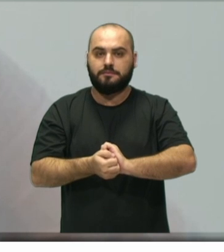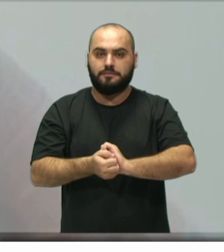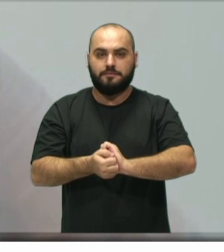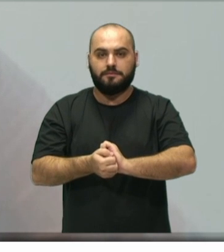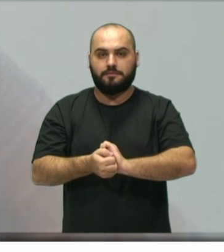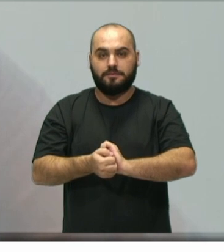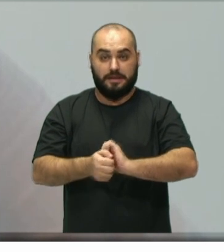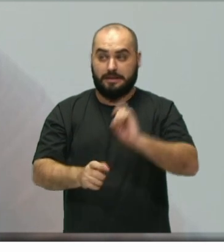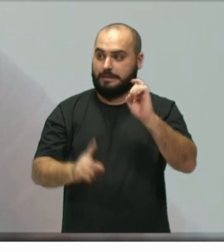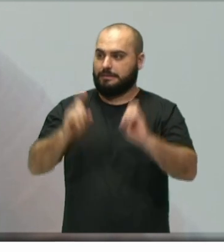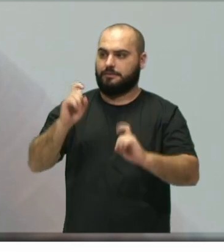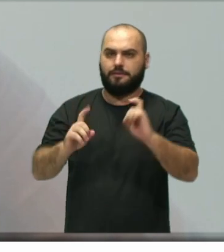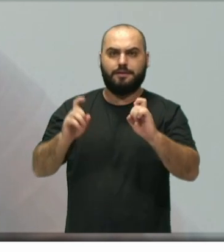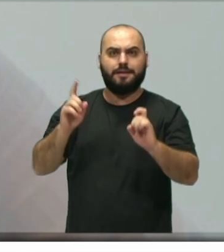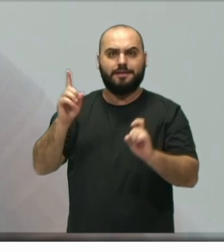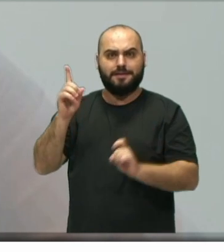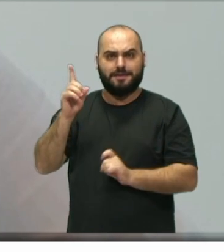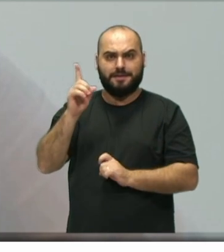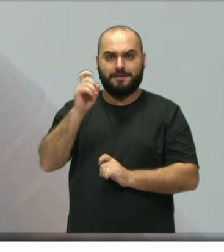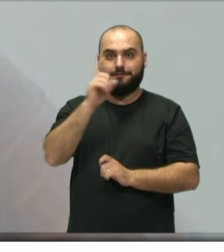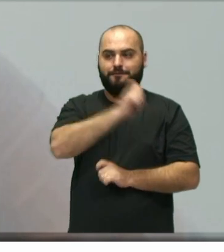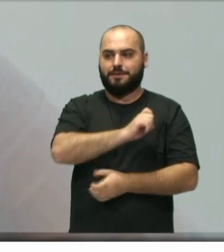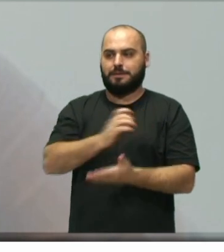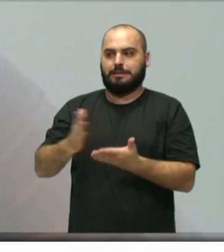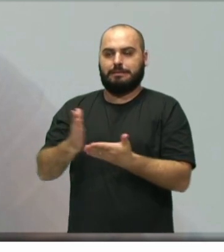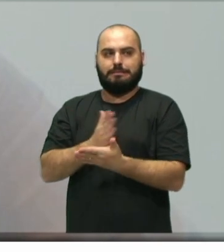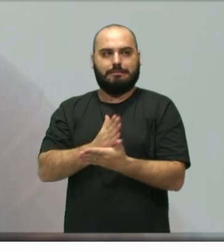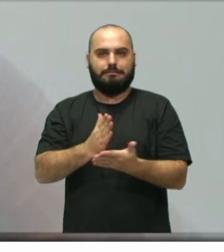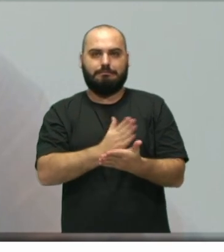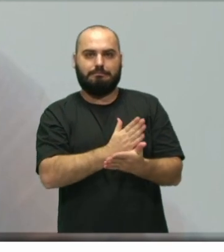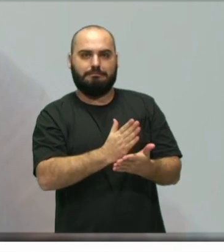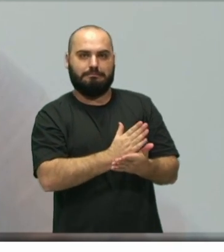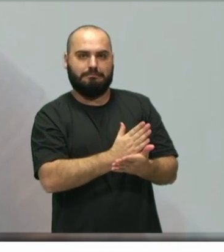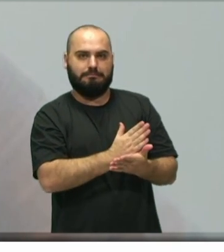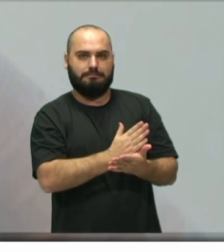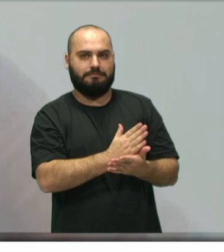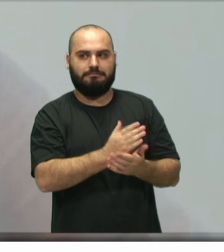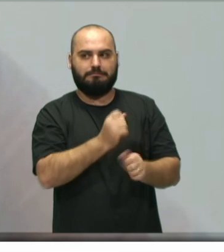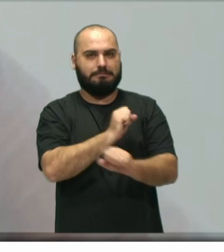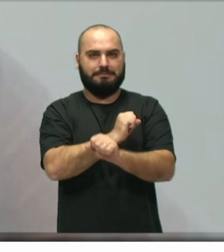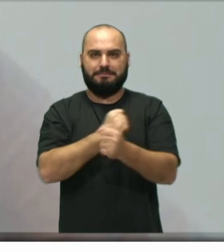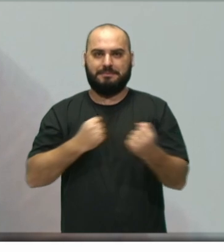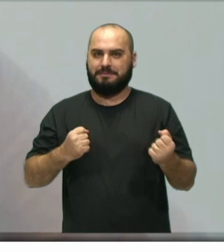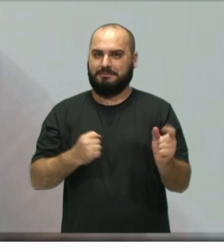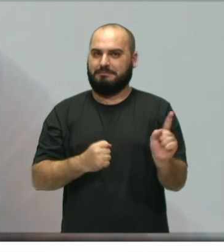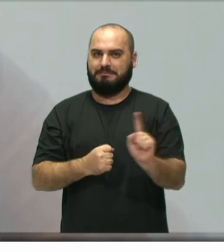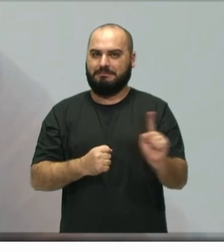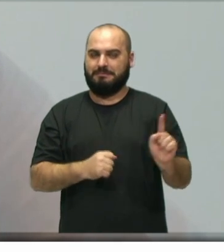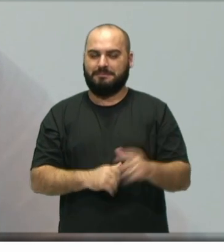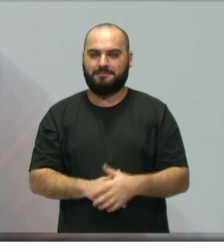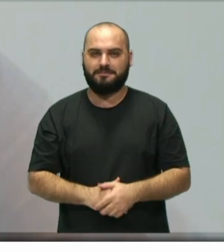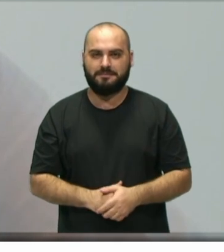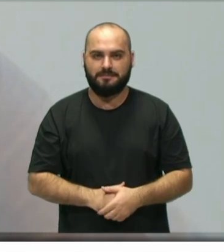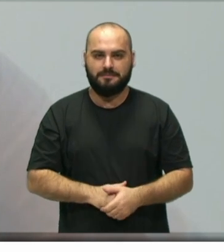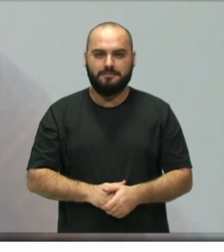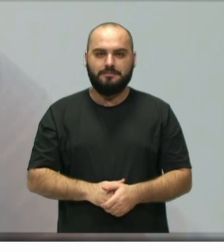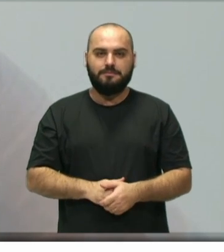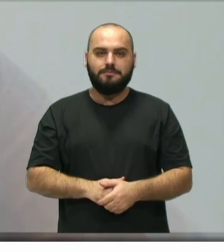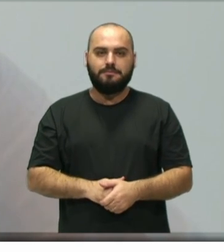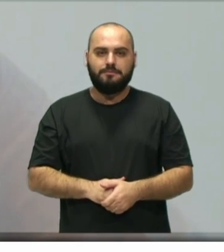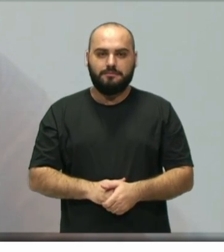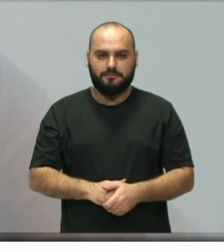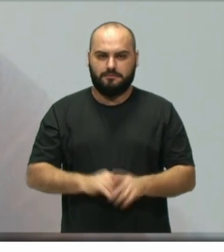Difícil é classificar mesmo, separar, né? Eu diria que é impossível. Então, mesmo